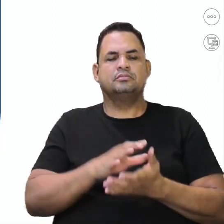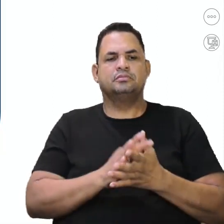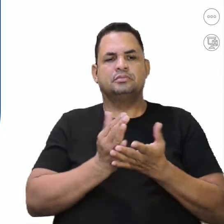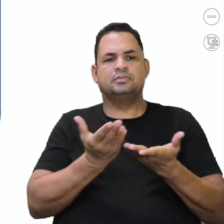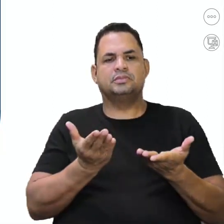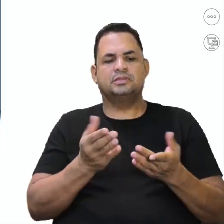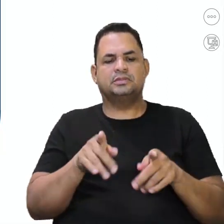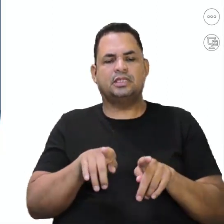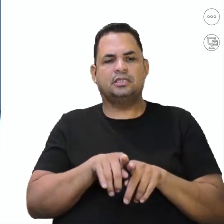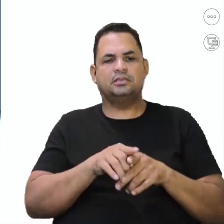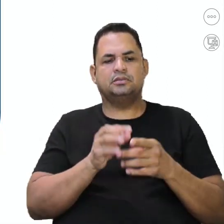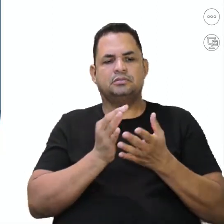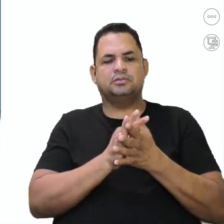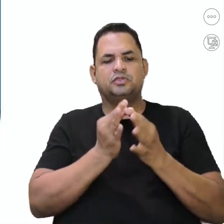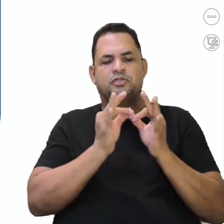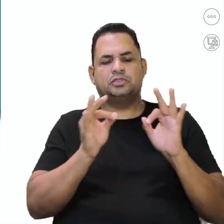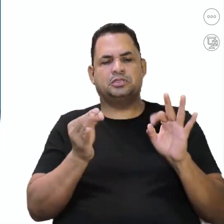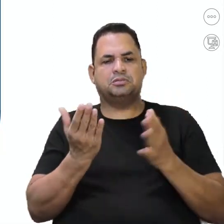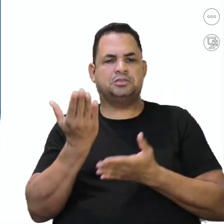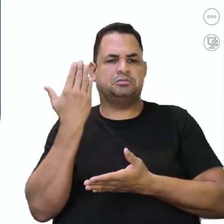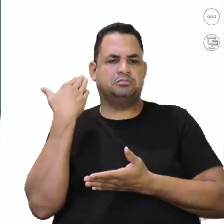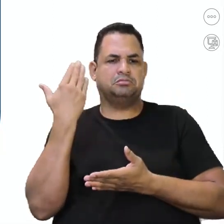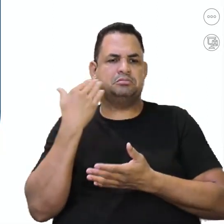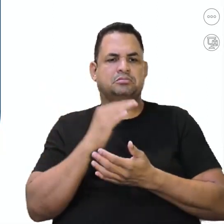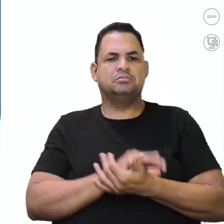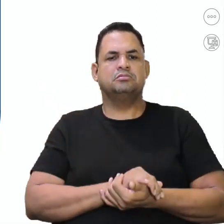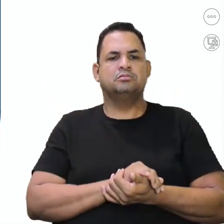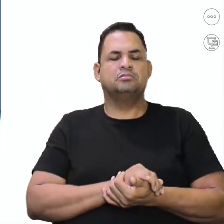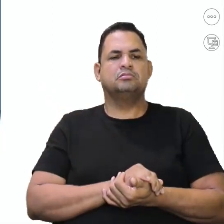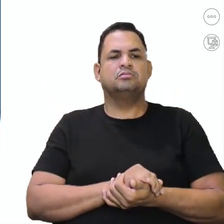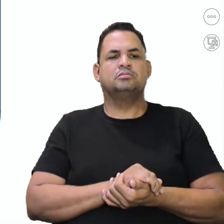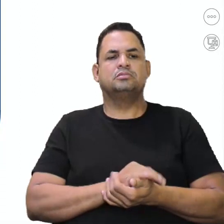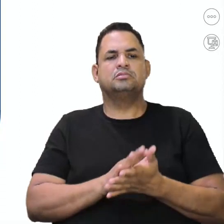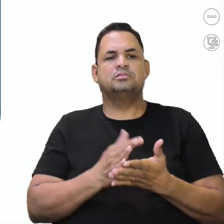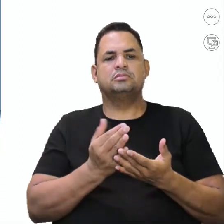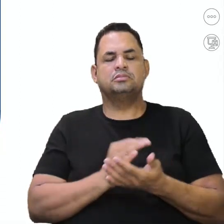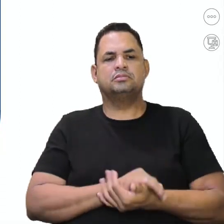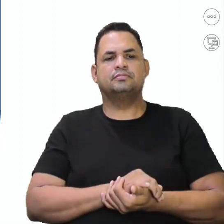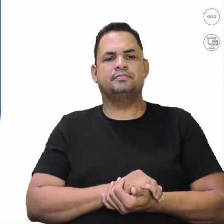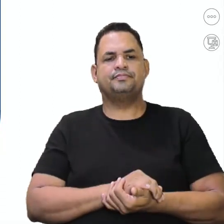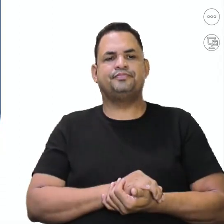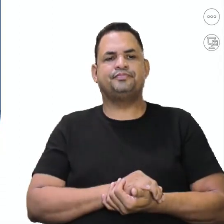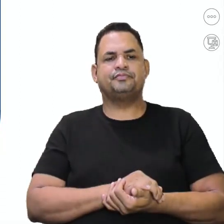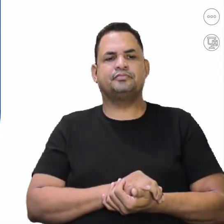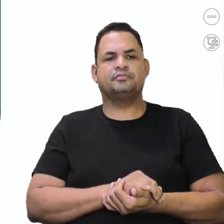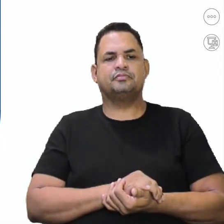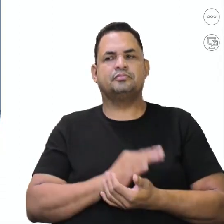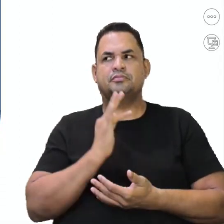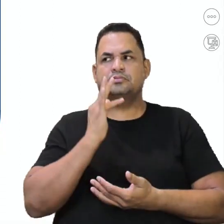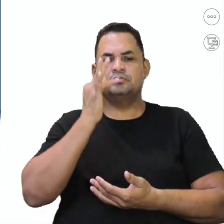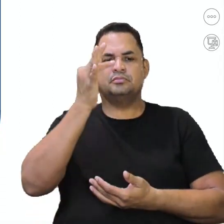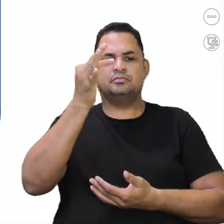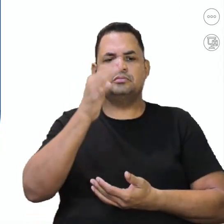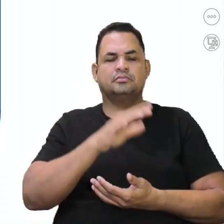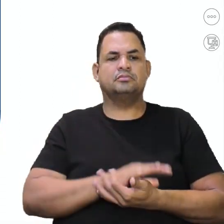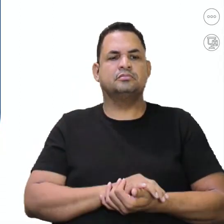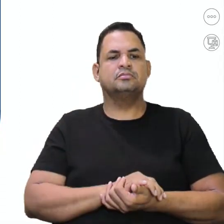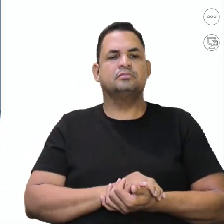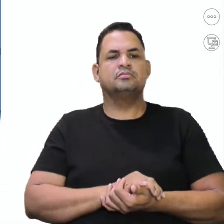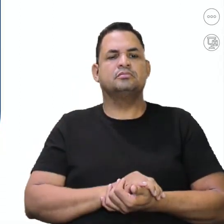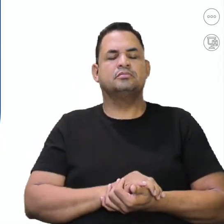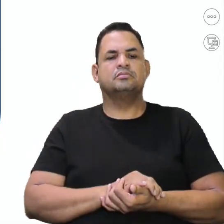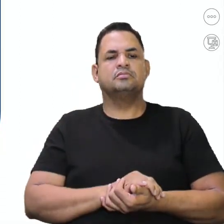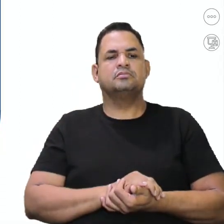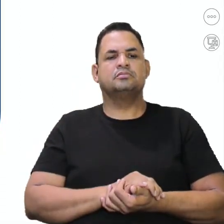também o simple past, passado simples continuous, O futuro, nós vamos ver sobre